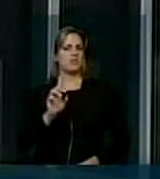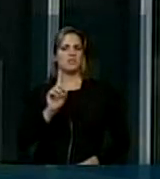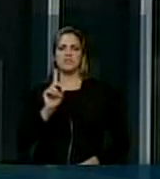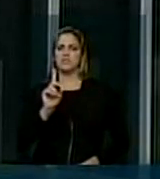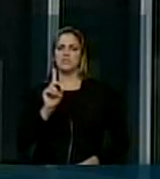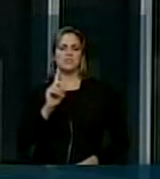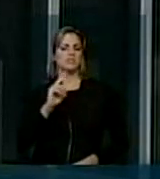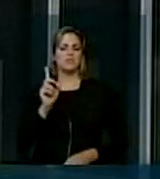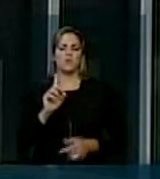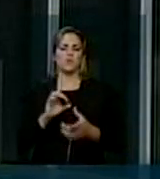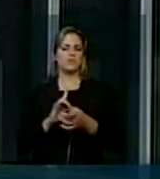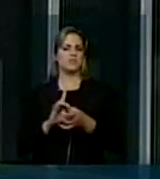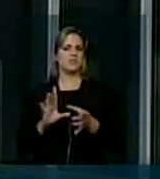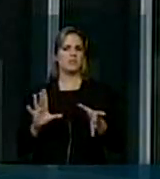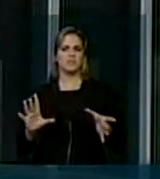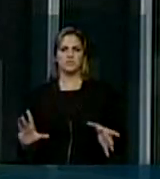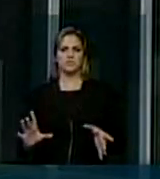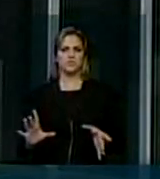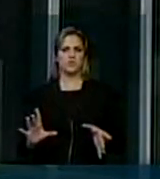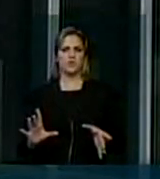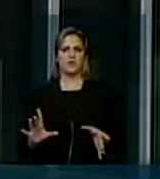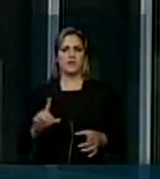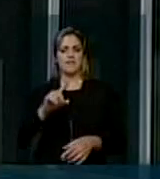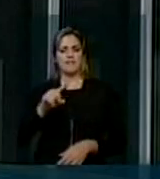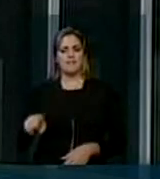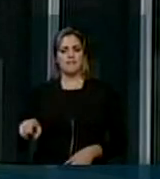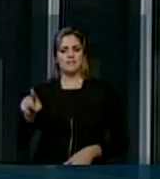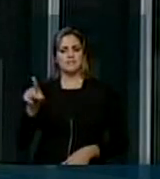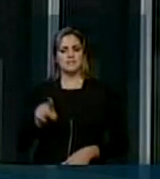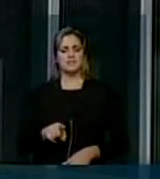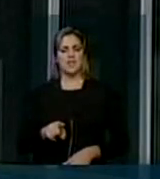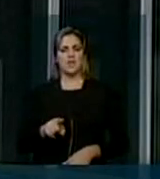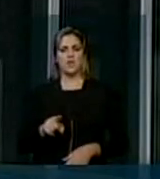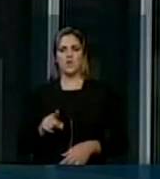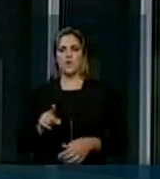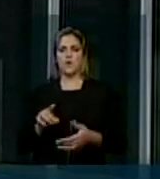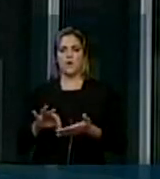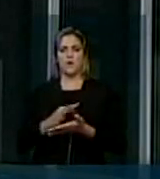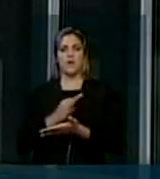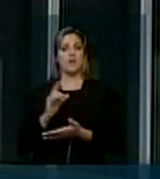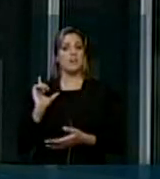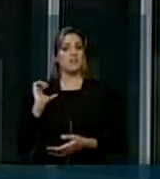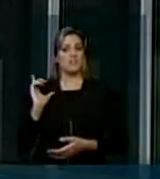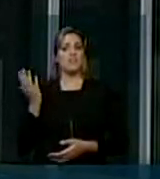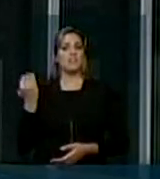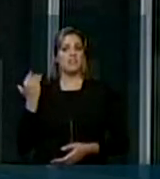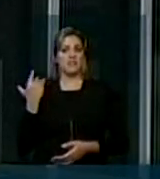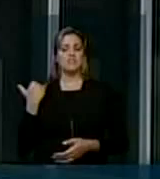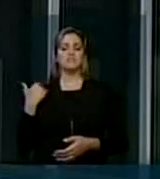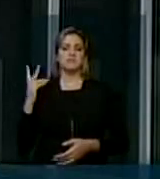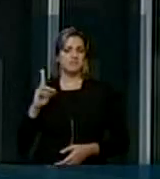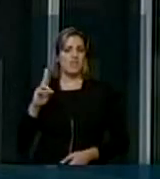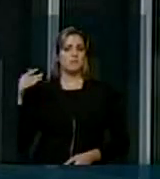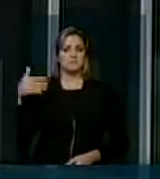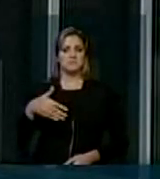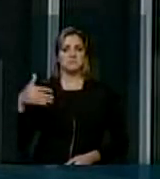Descredenciou-se a CNBB na participação do debate, como se uma